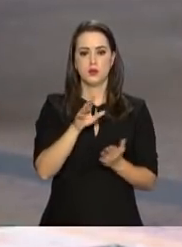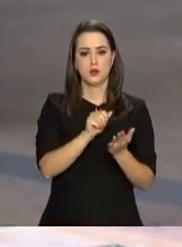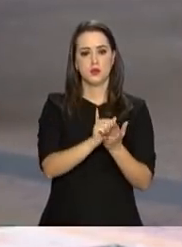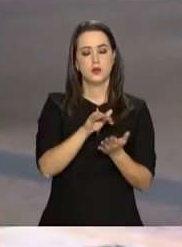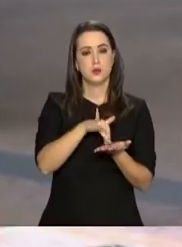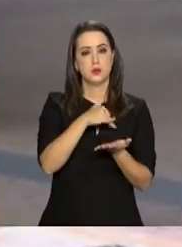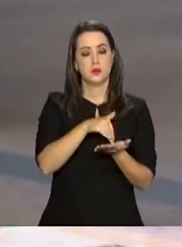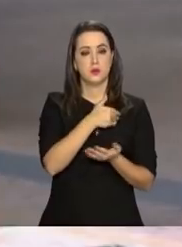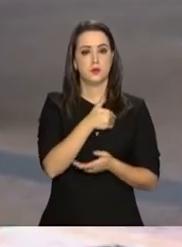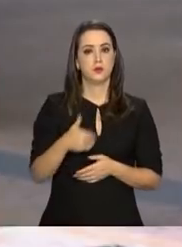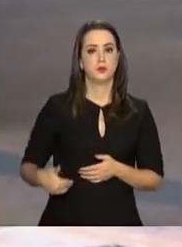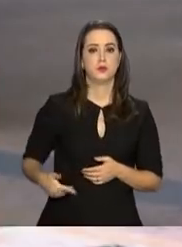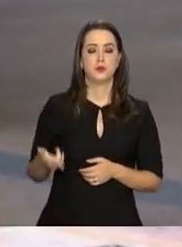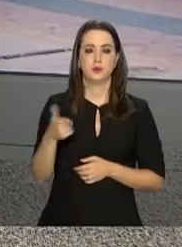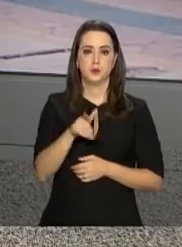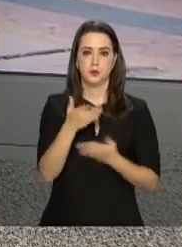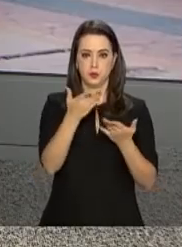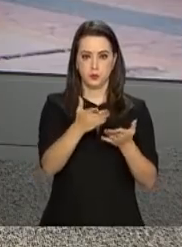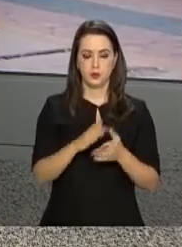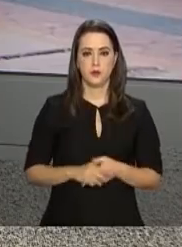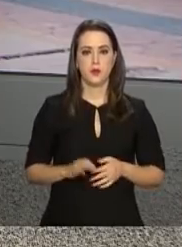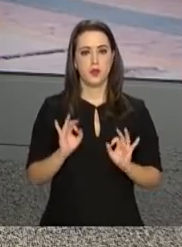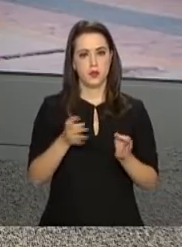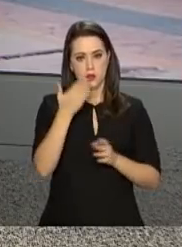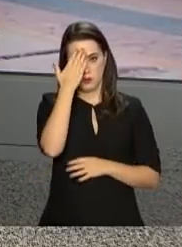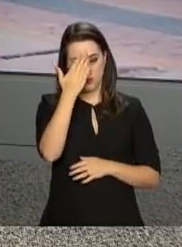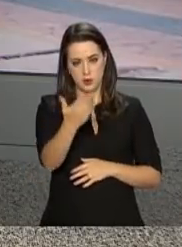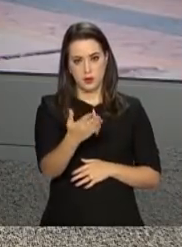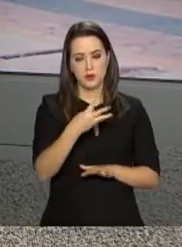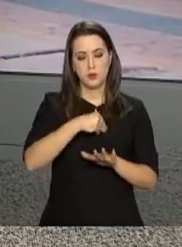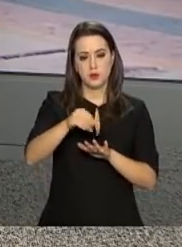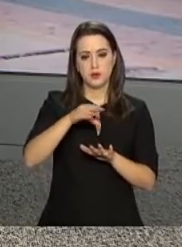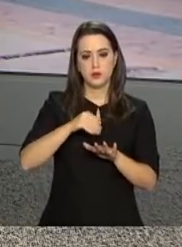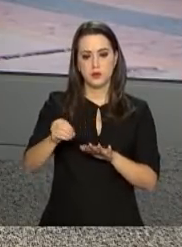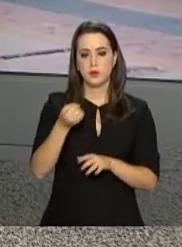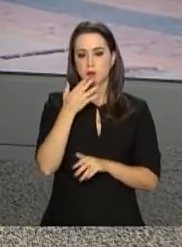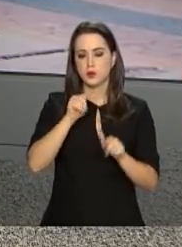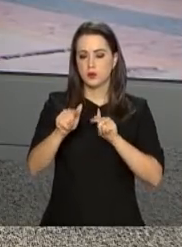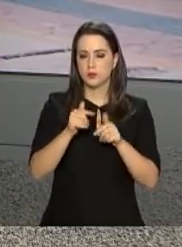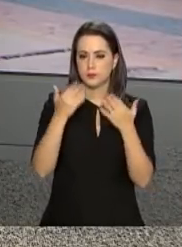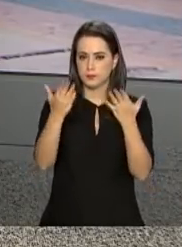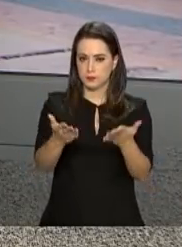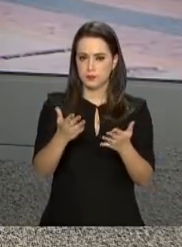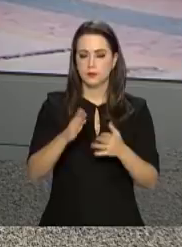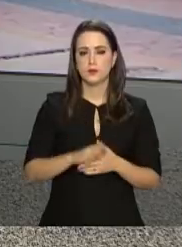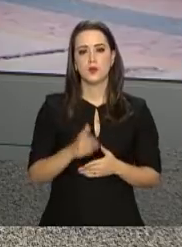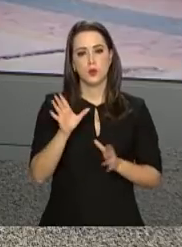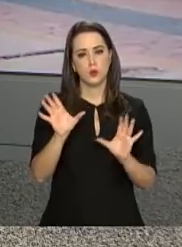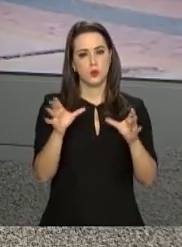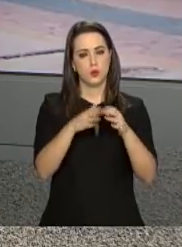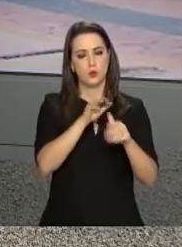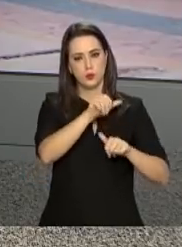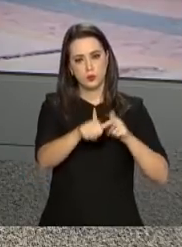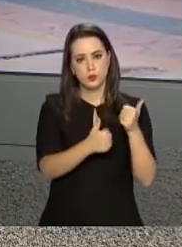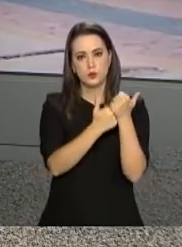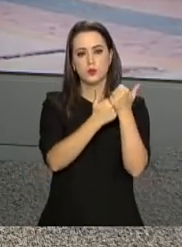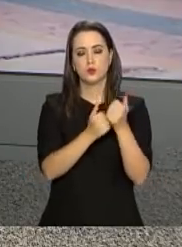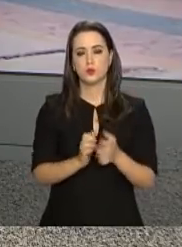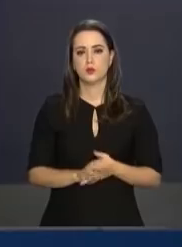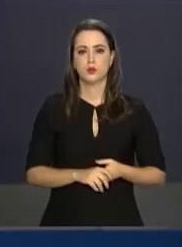governo Voltamos com você Alessandra Obrigada Márcia pelas informações um bom trabalho para você aí com a equipe de